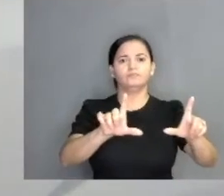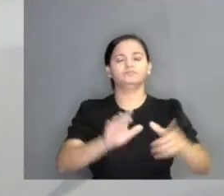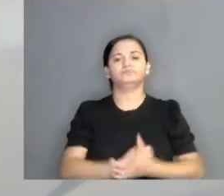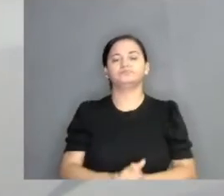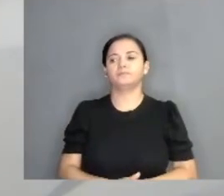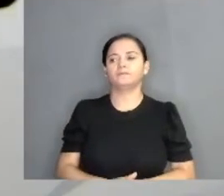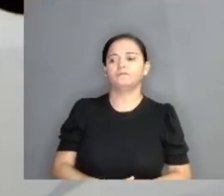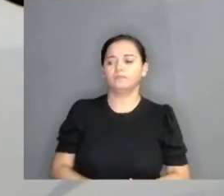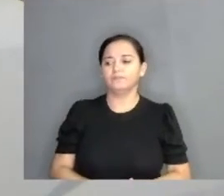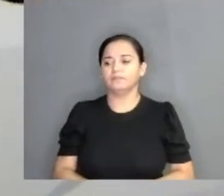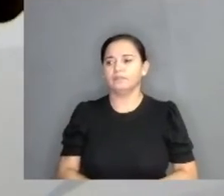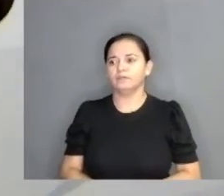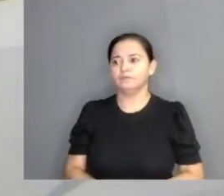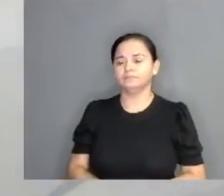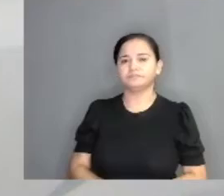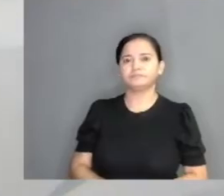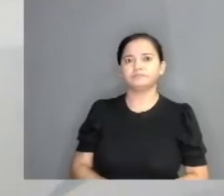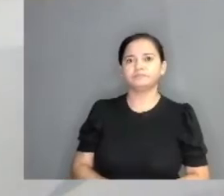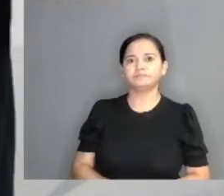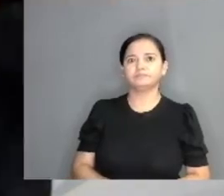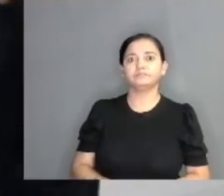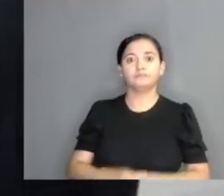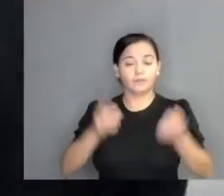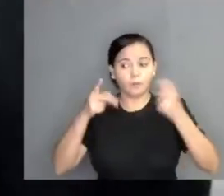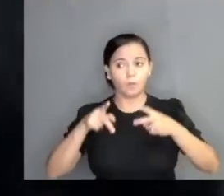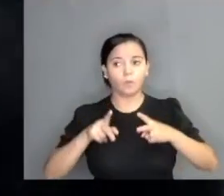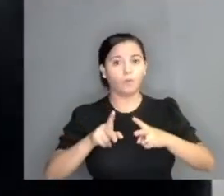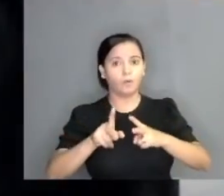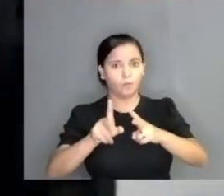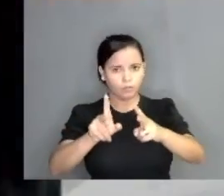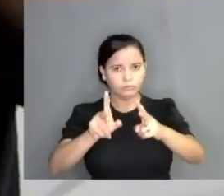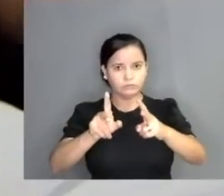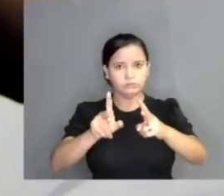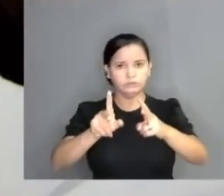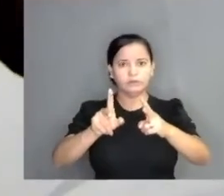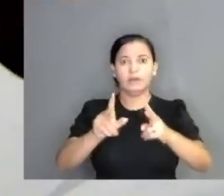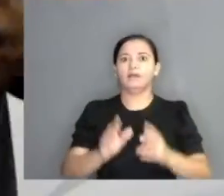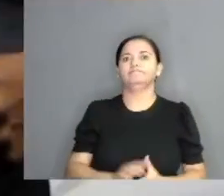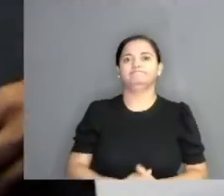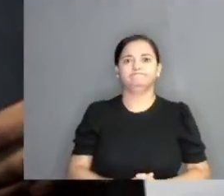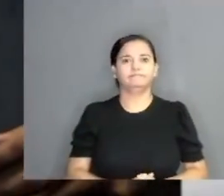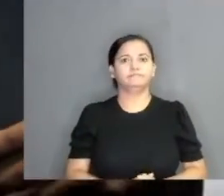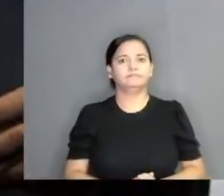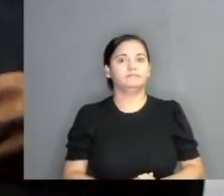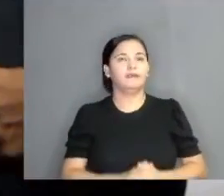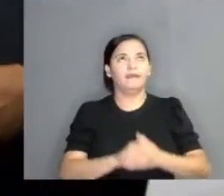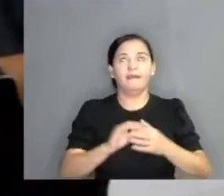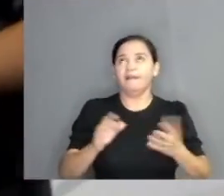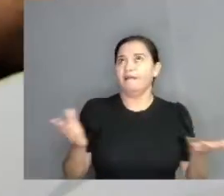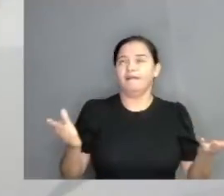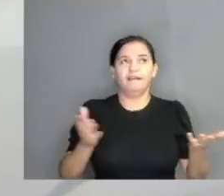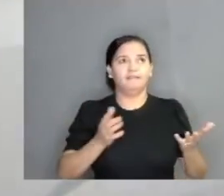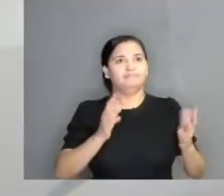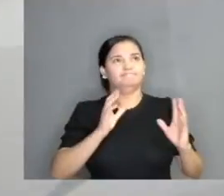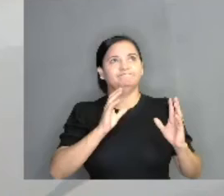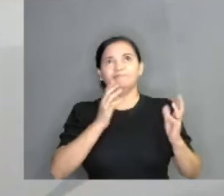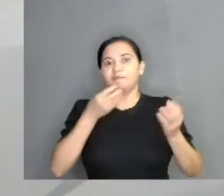agora e dar continuidade a esse mundo fascinante do Renascimento.